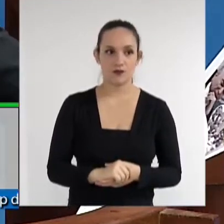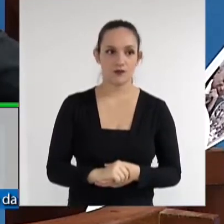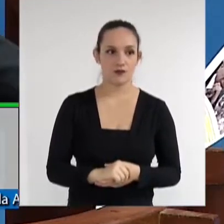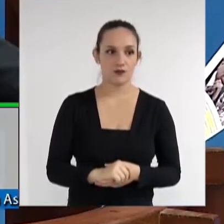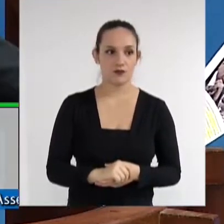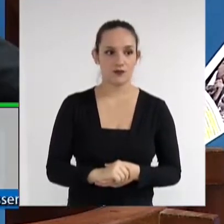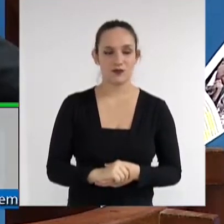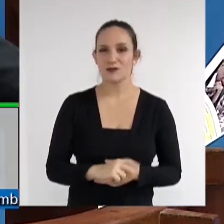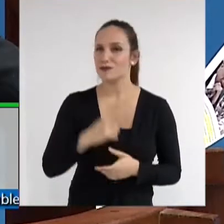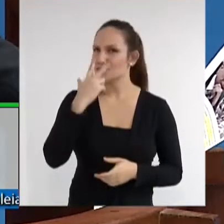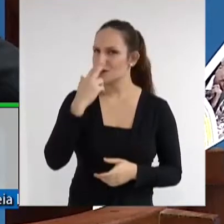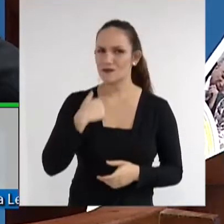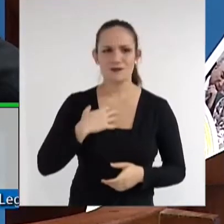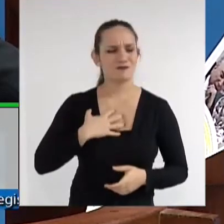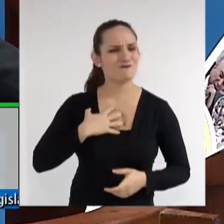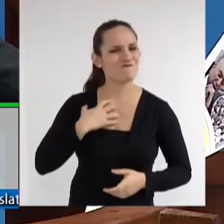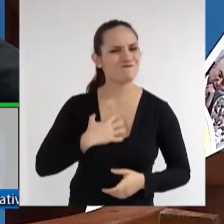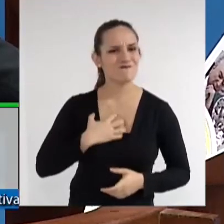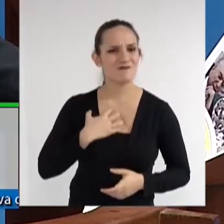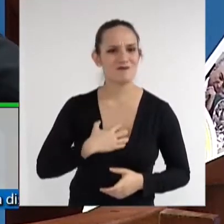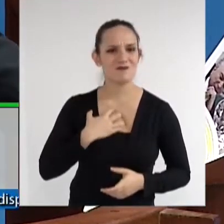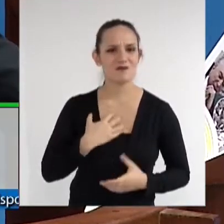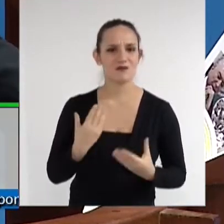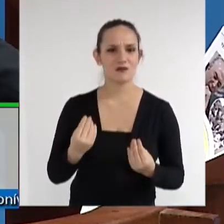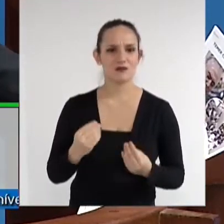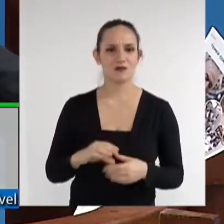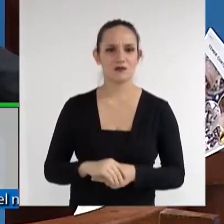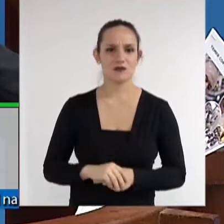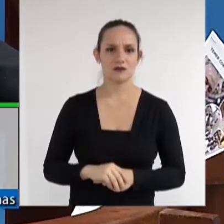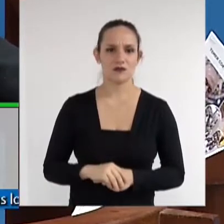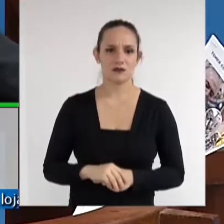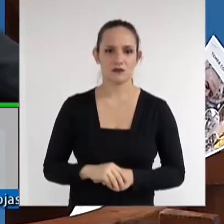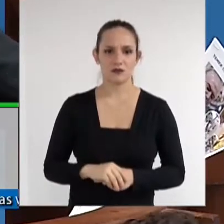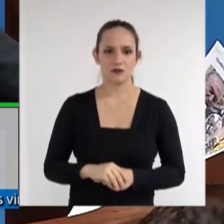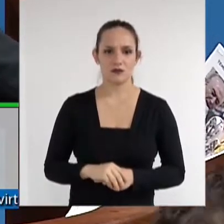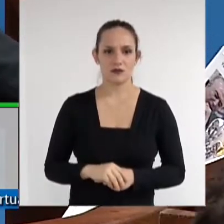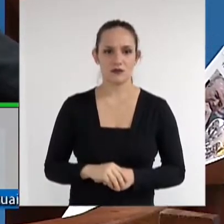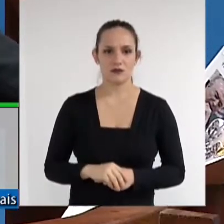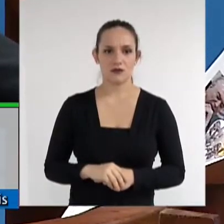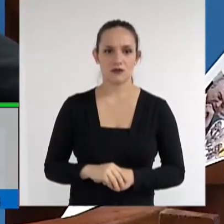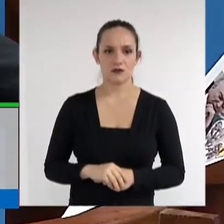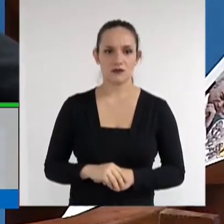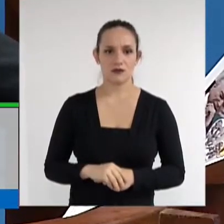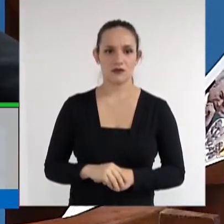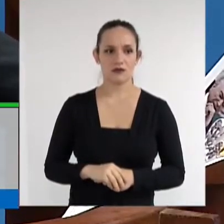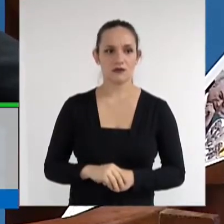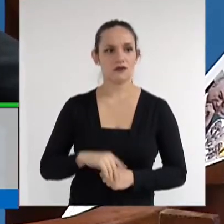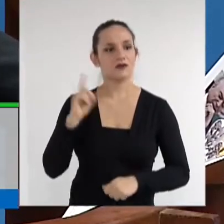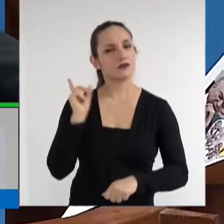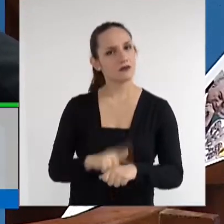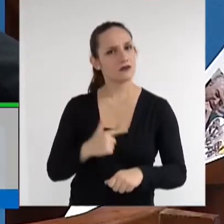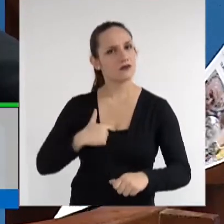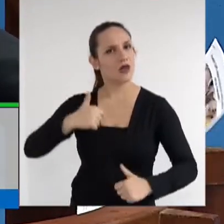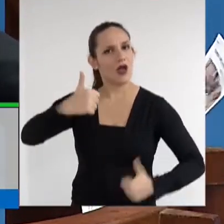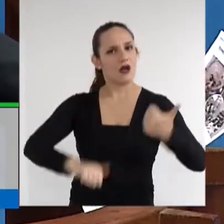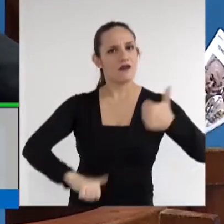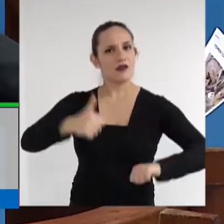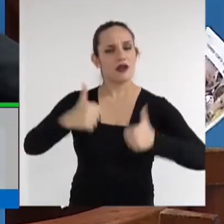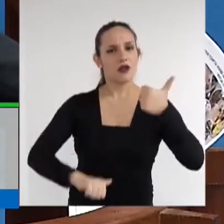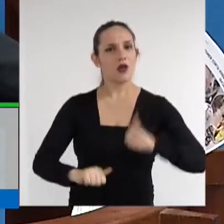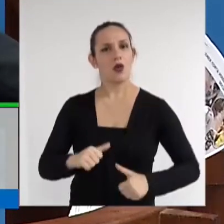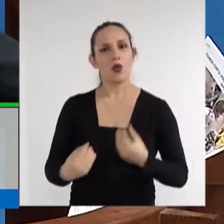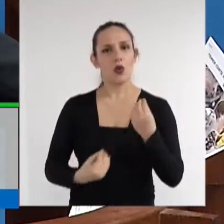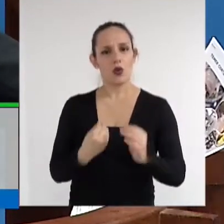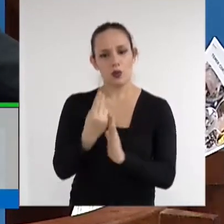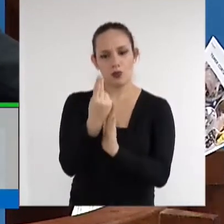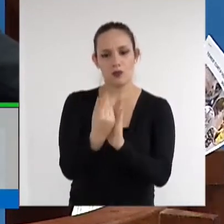Chega a nos causar indignação quando a gente analisa a previsão orçamentária